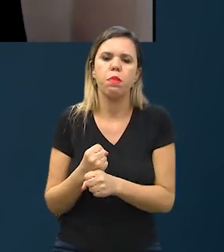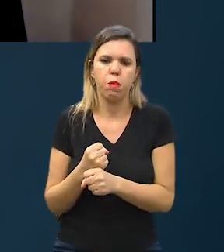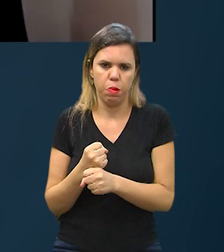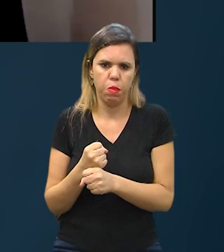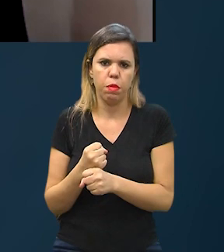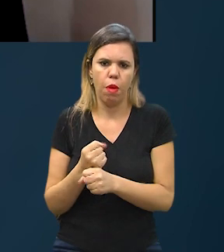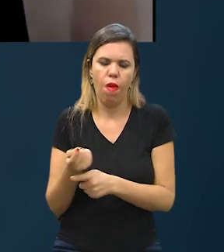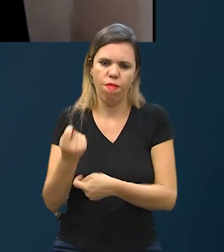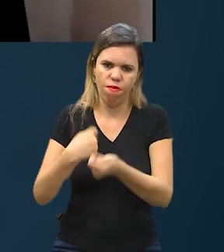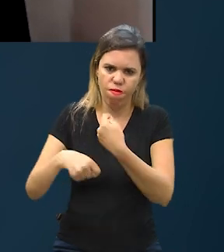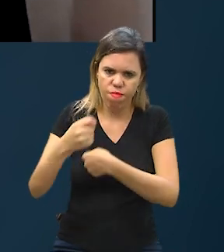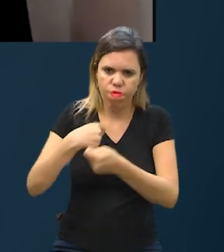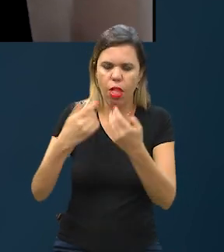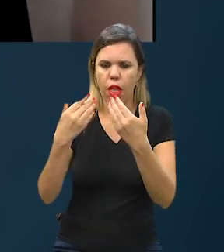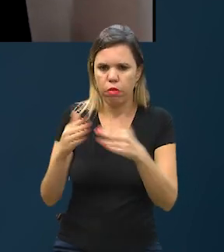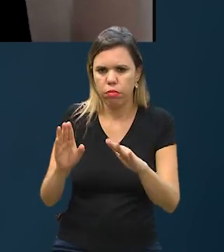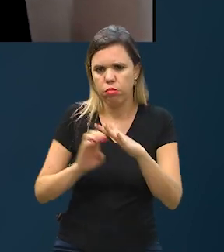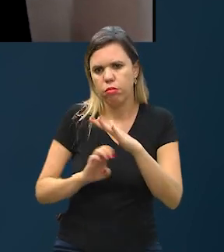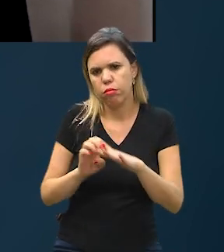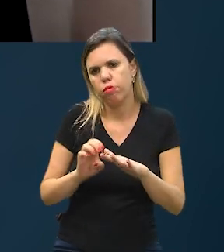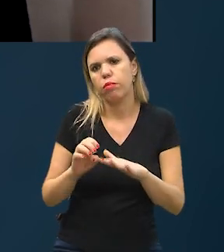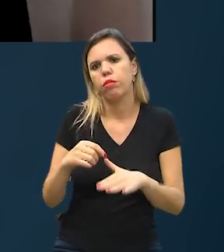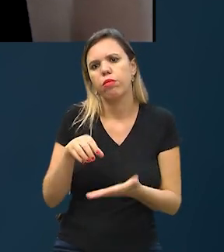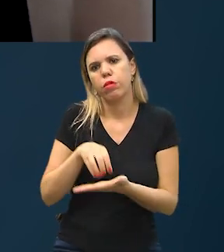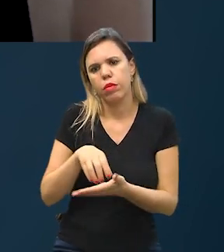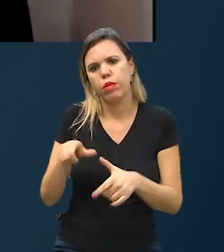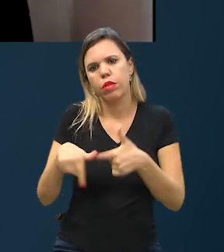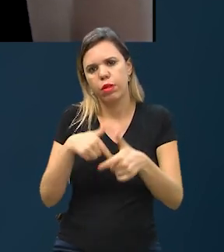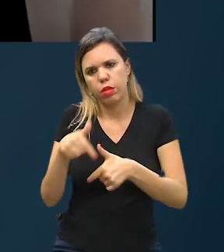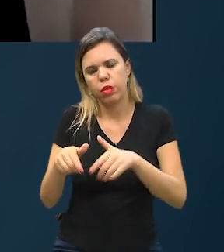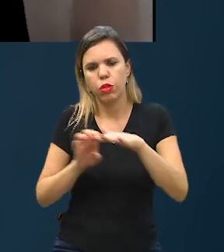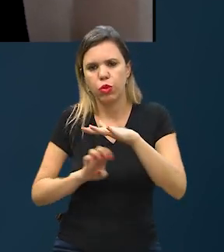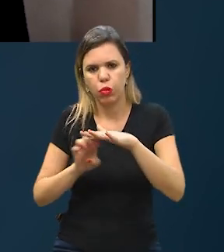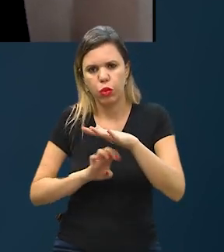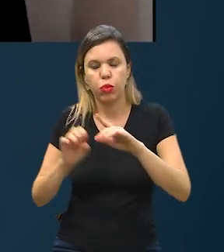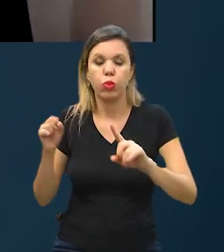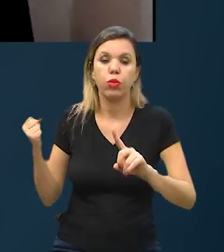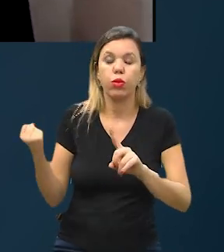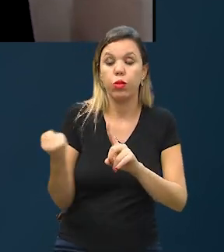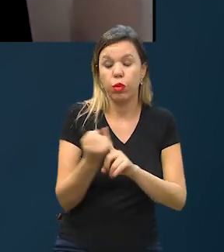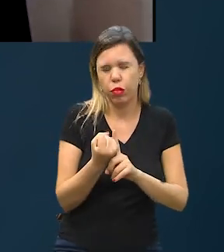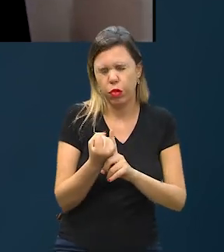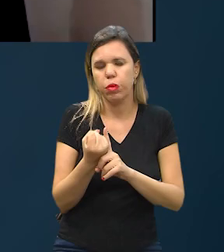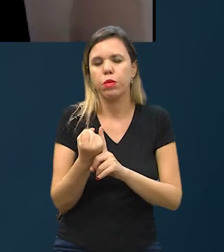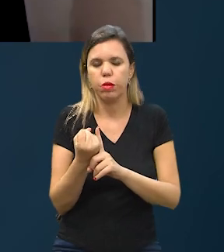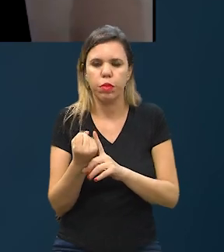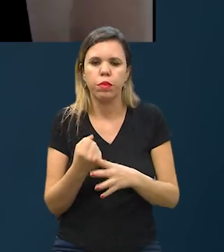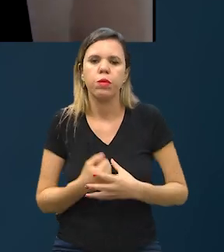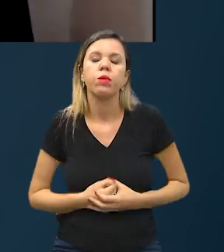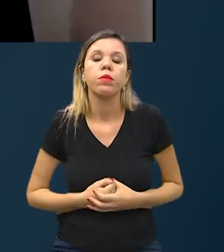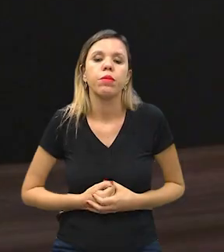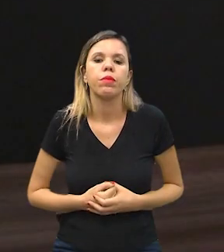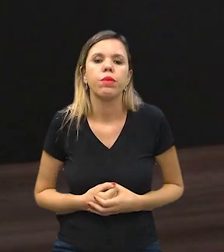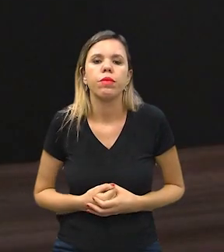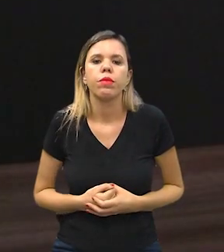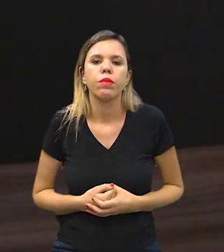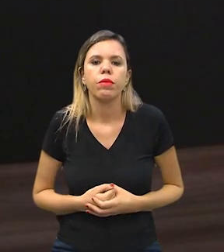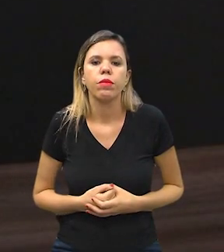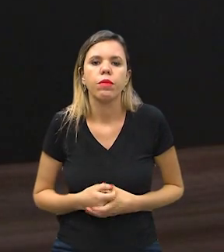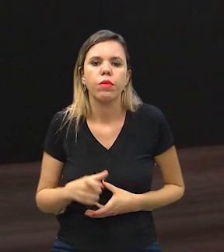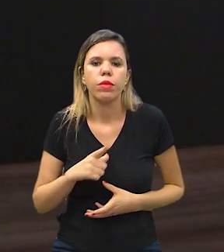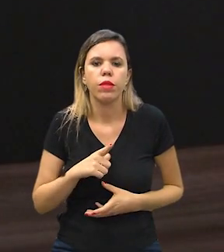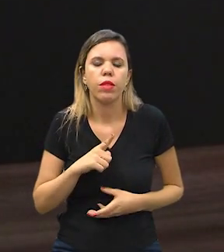um negócio mesmo, tentando colocar a agência como uma empresa social, uma empresa de impacto social. E a gente